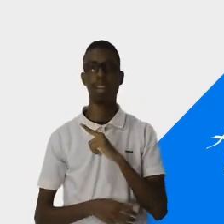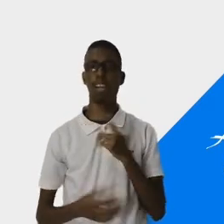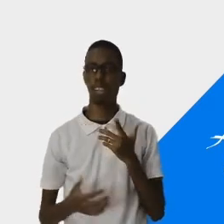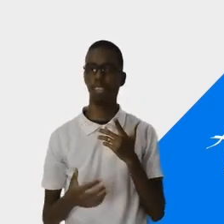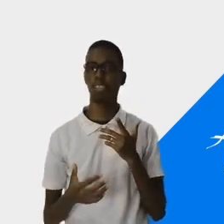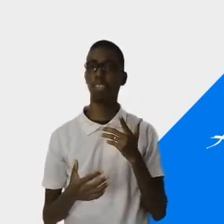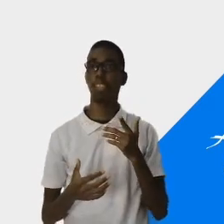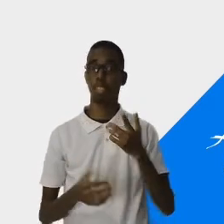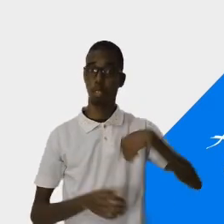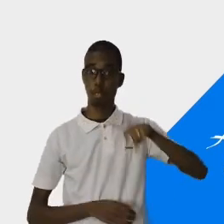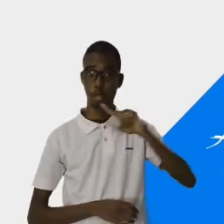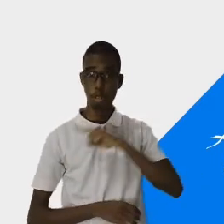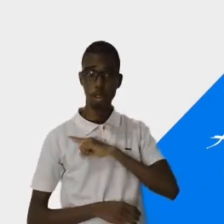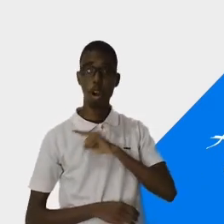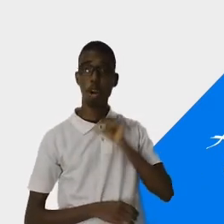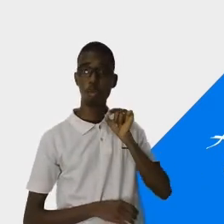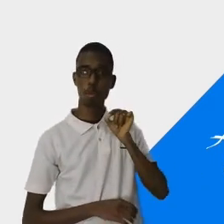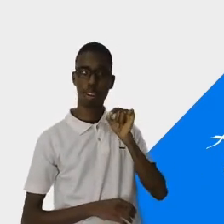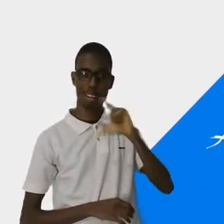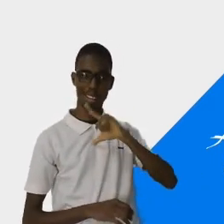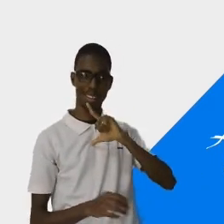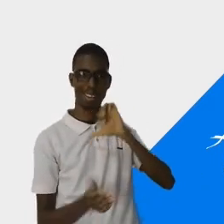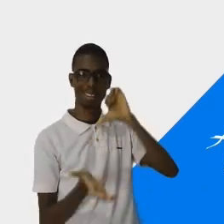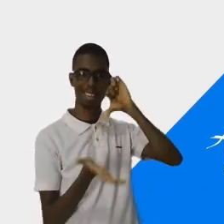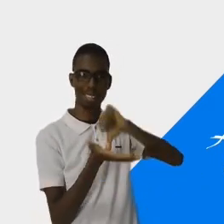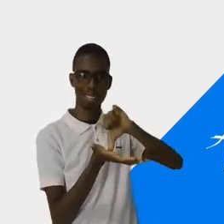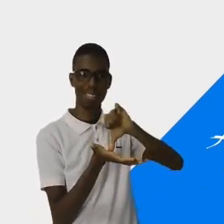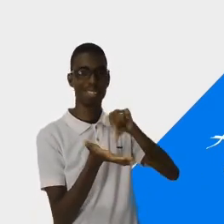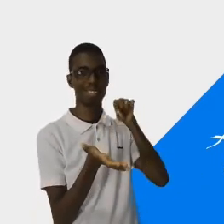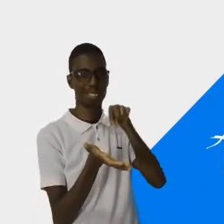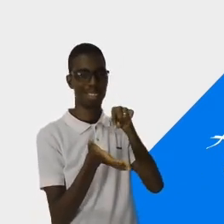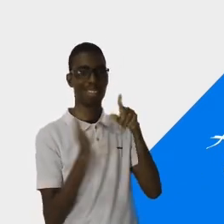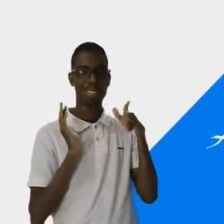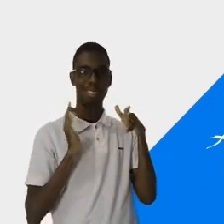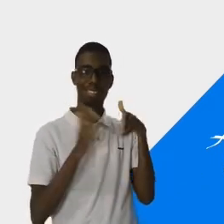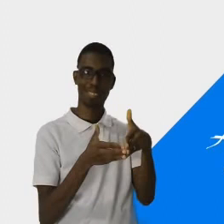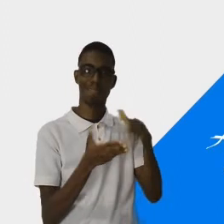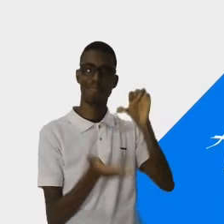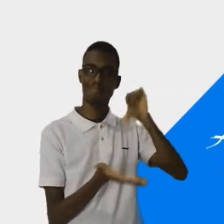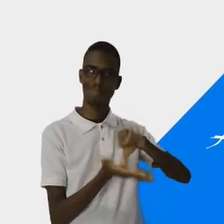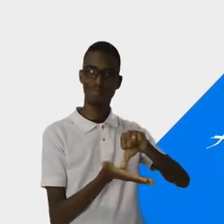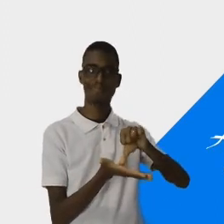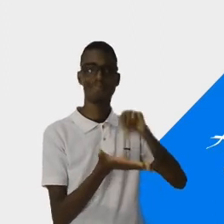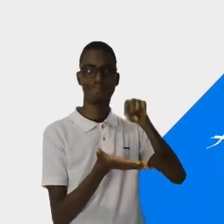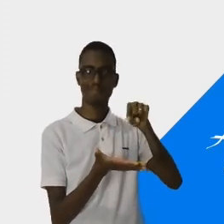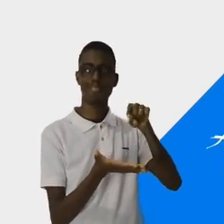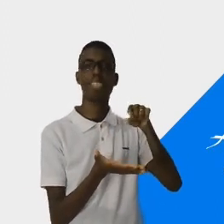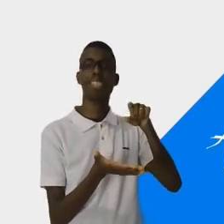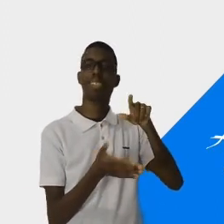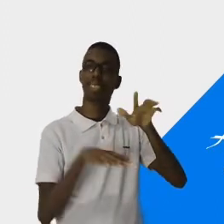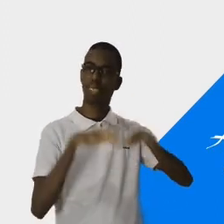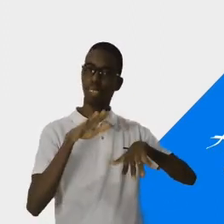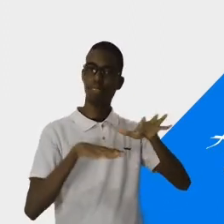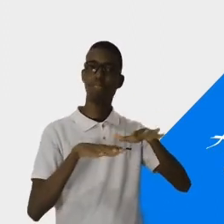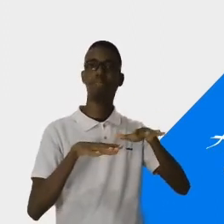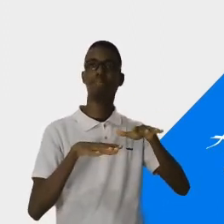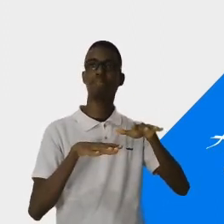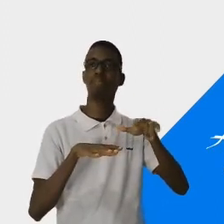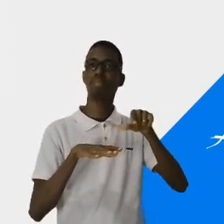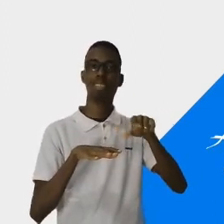centro de referência, mas de modo geral muitas dessas não são tão comuns